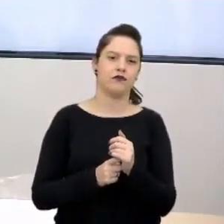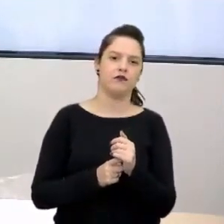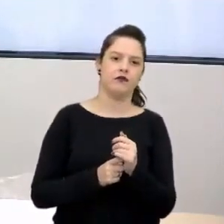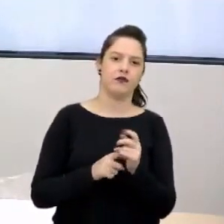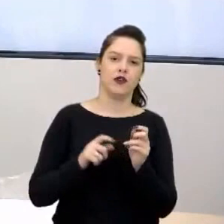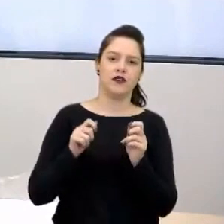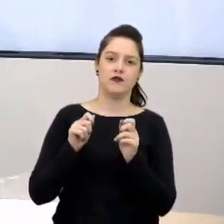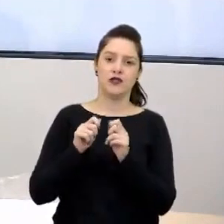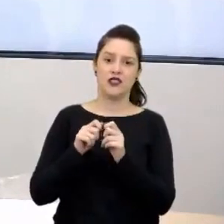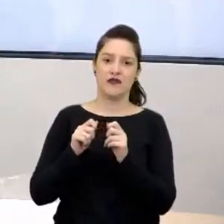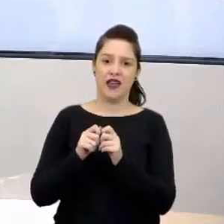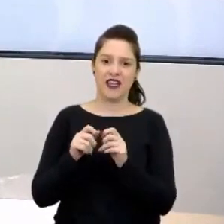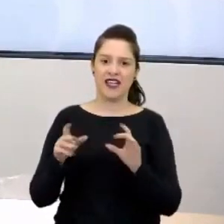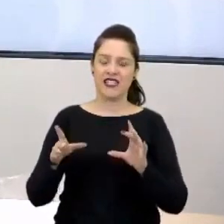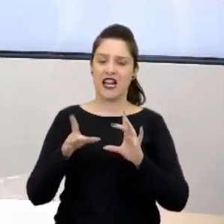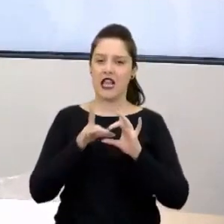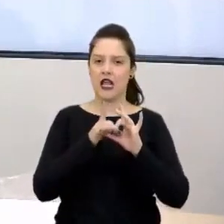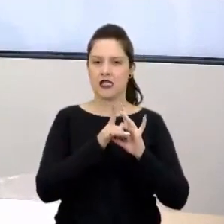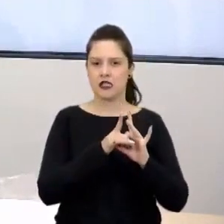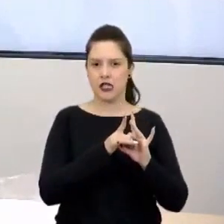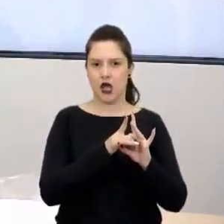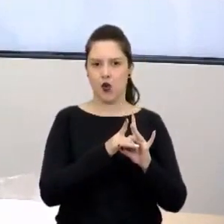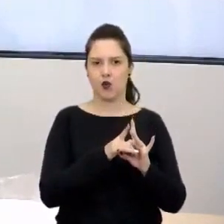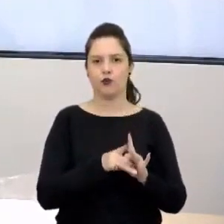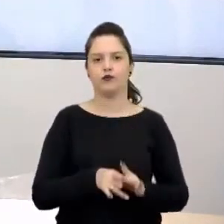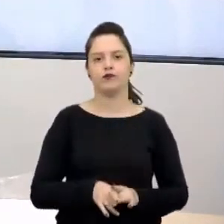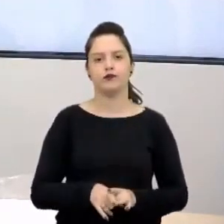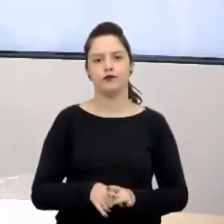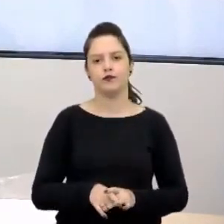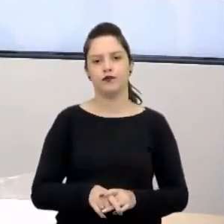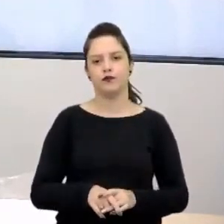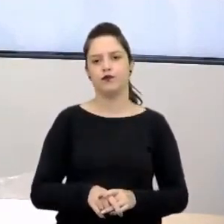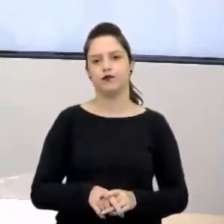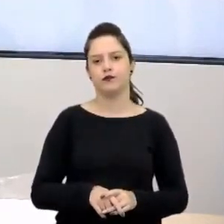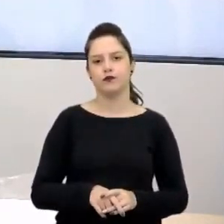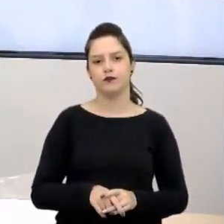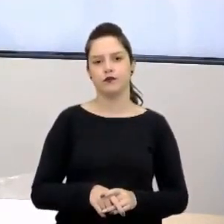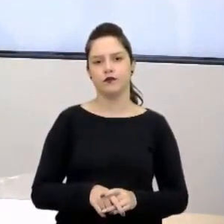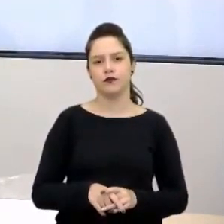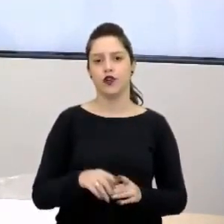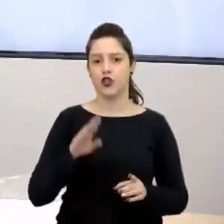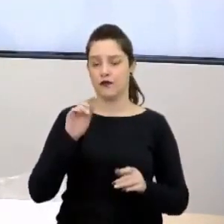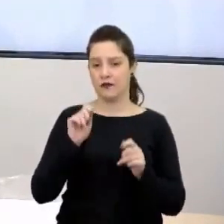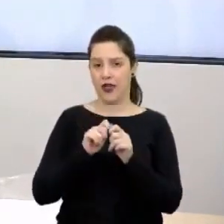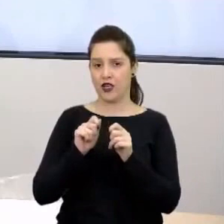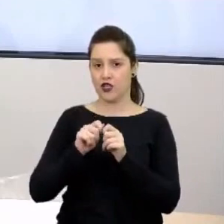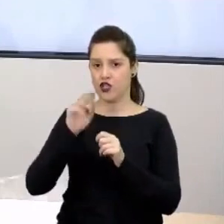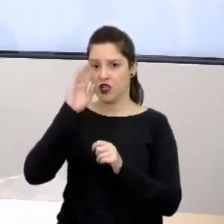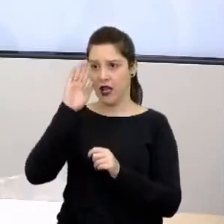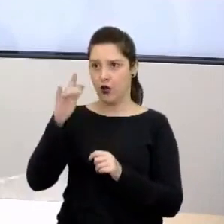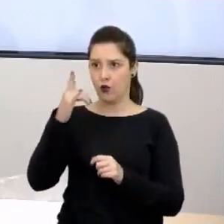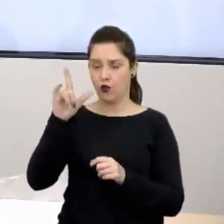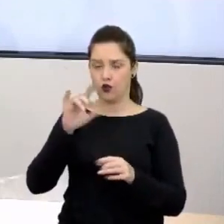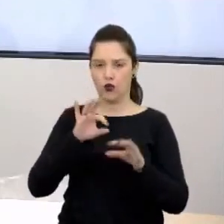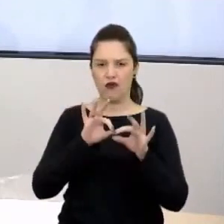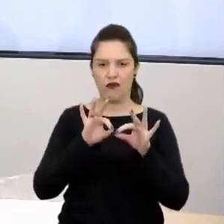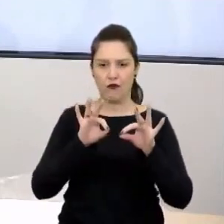essa ligação, tirar a pilha, faz ela direto no fio,